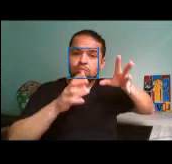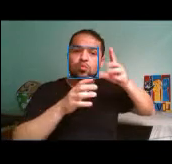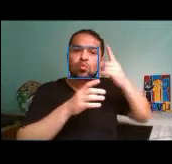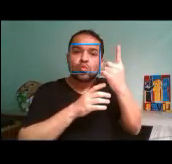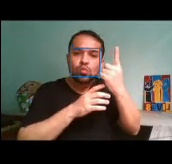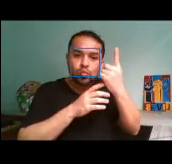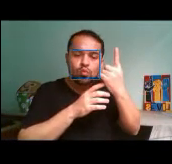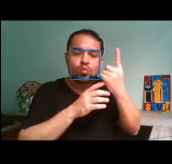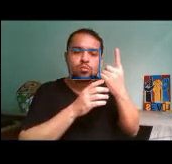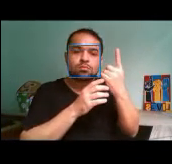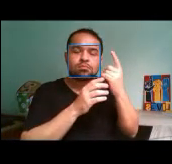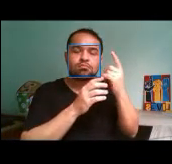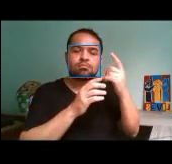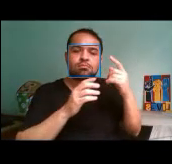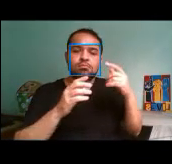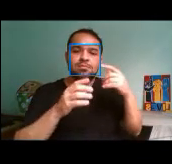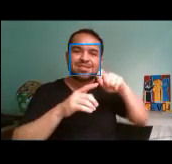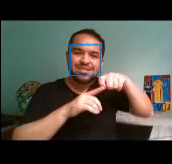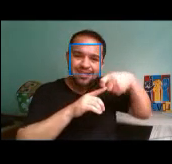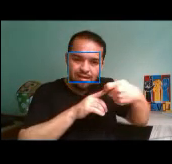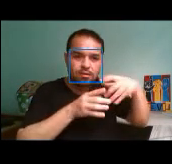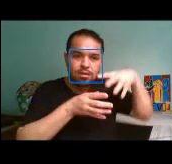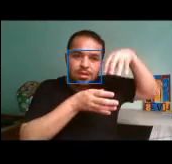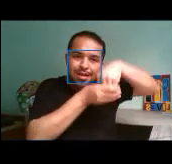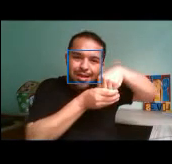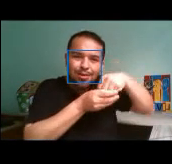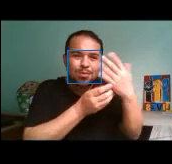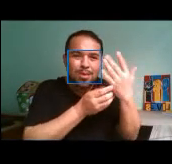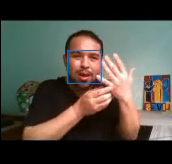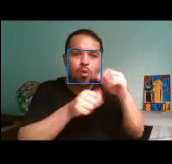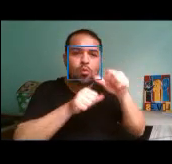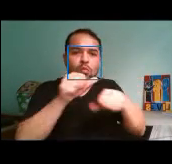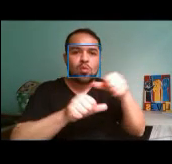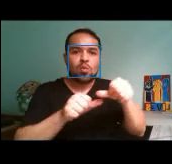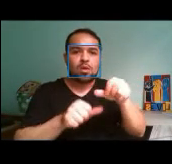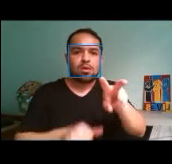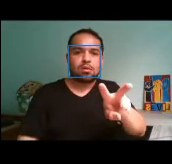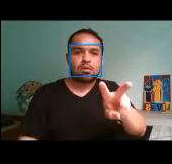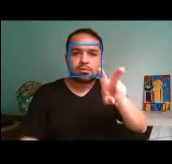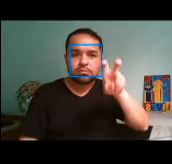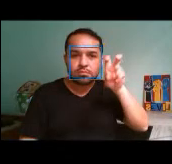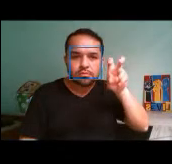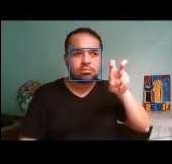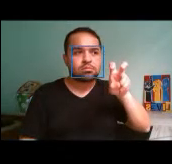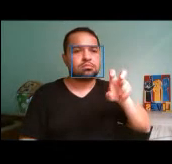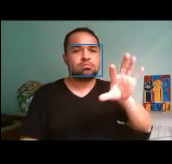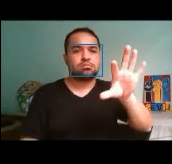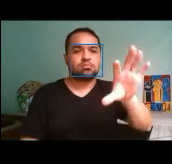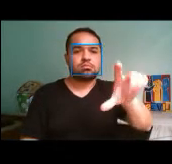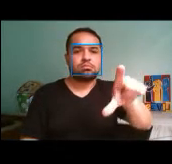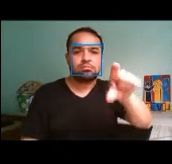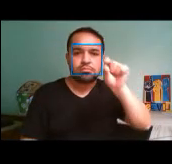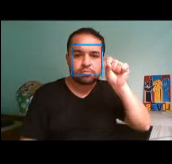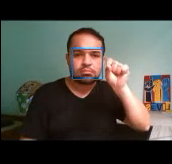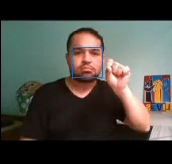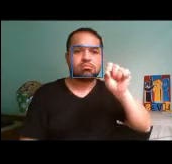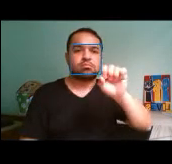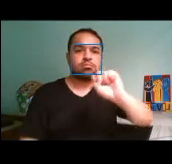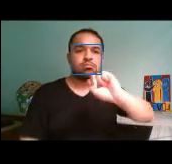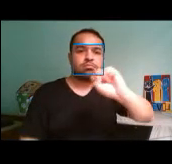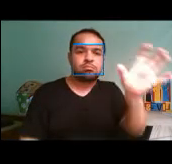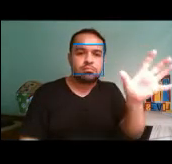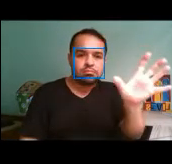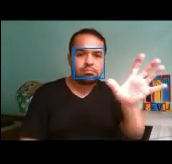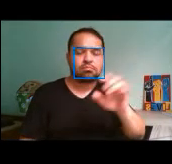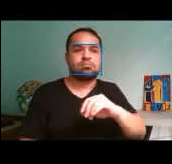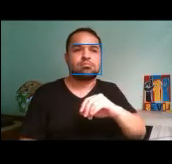aqui, tá vendo? Então você vai descrever essa mudança dentro de duas chaves ali, né? Para mostrar que tem uma mudança interna. Tem